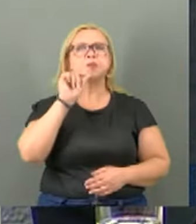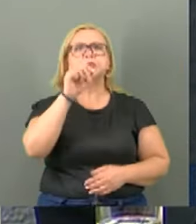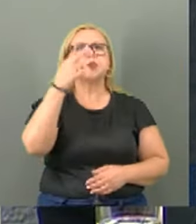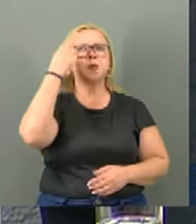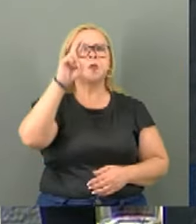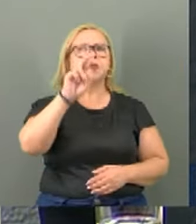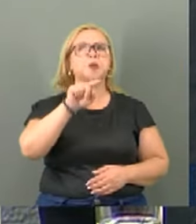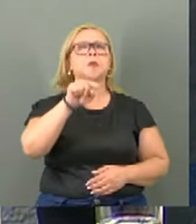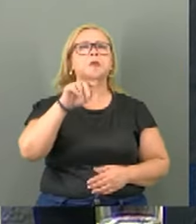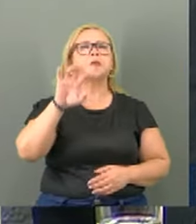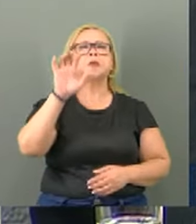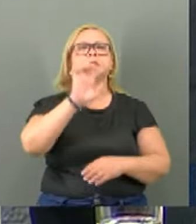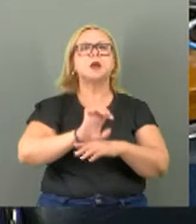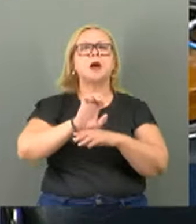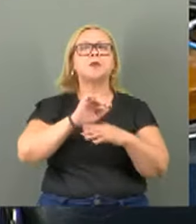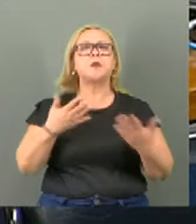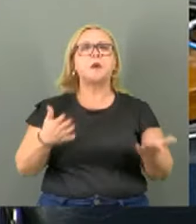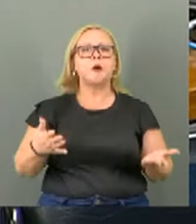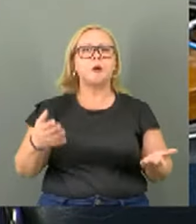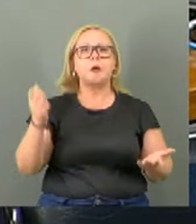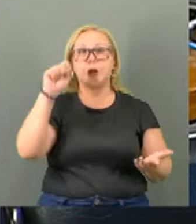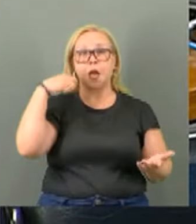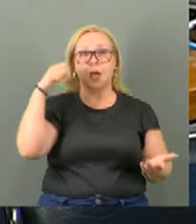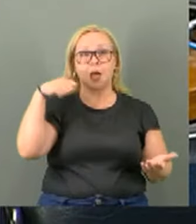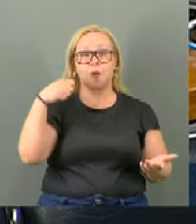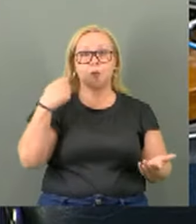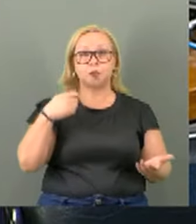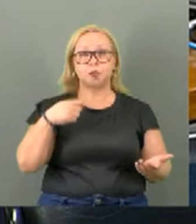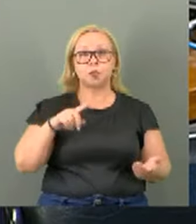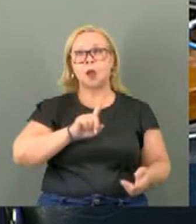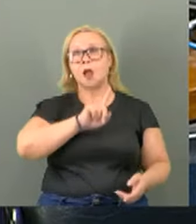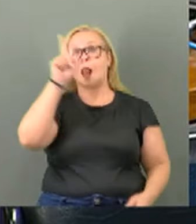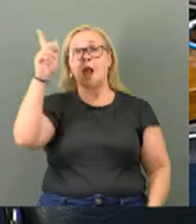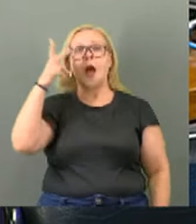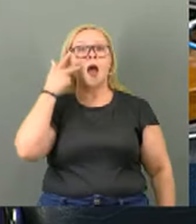Gaúcho. O senhor é gaúcho. Mas lá no Ceará, no Nordeste, nós tivemos,